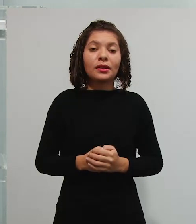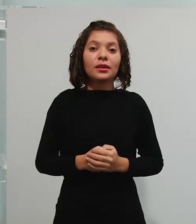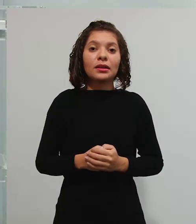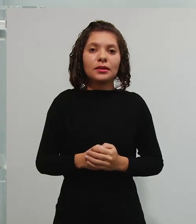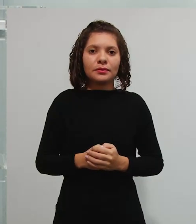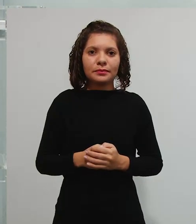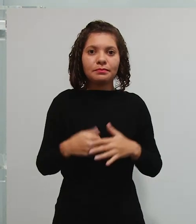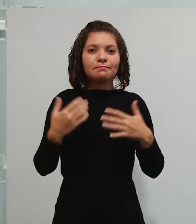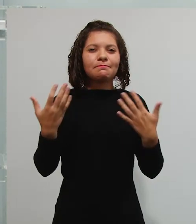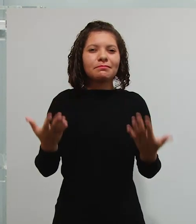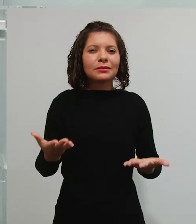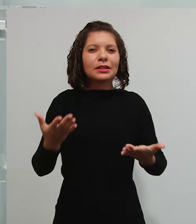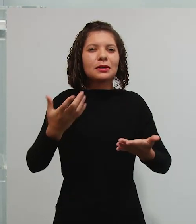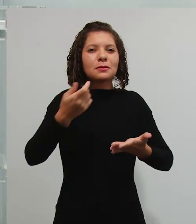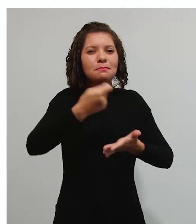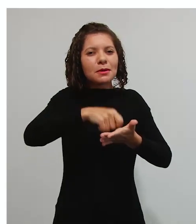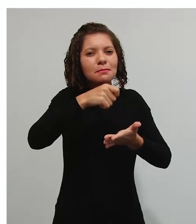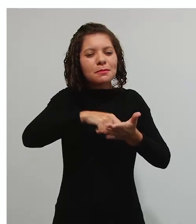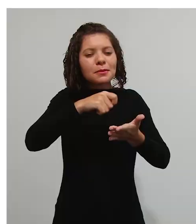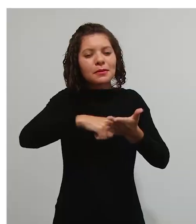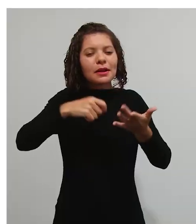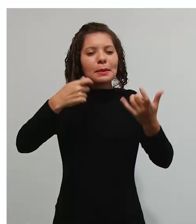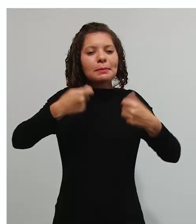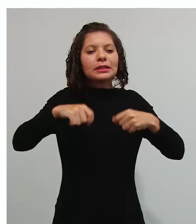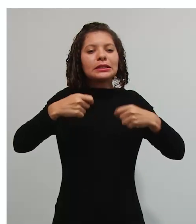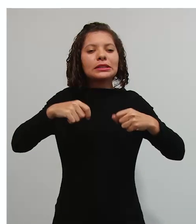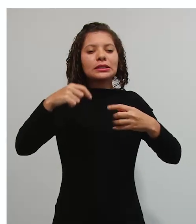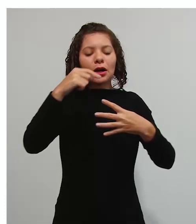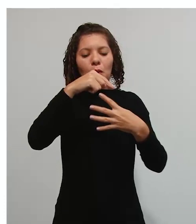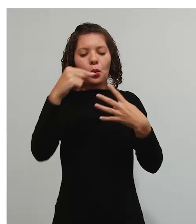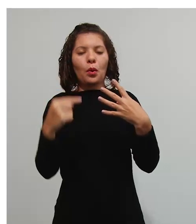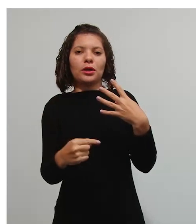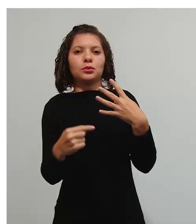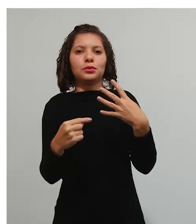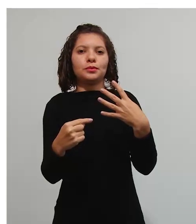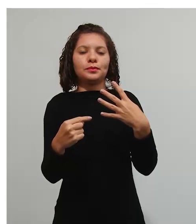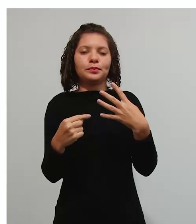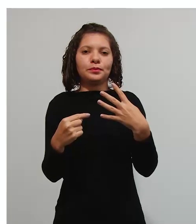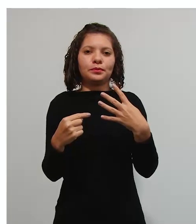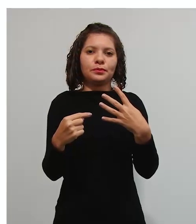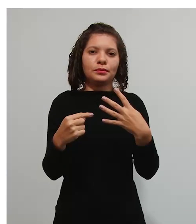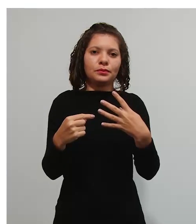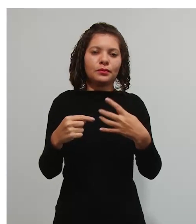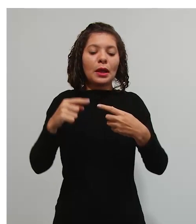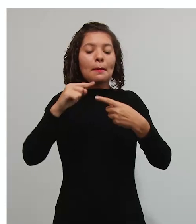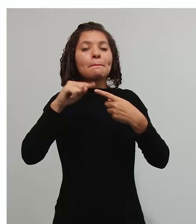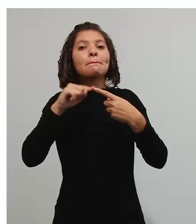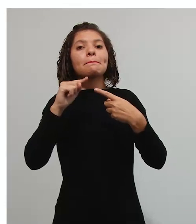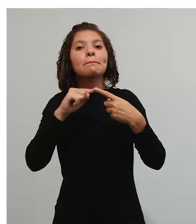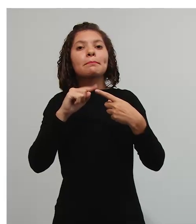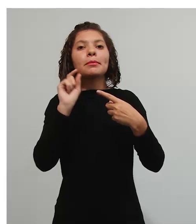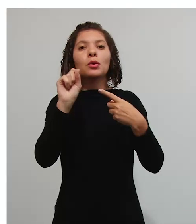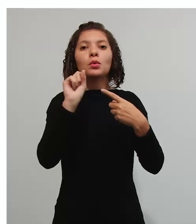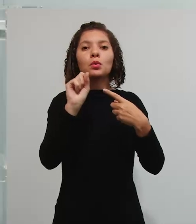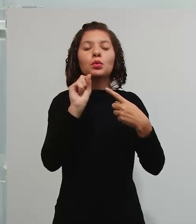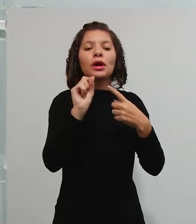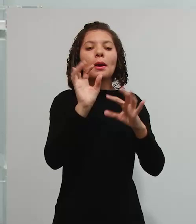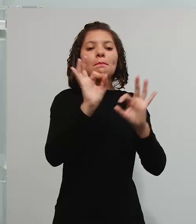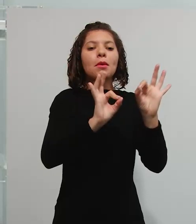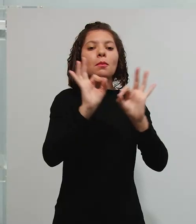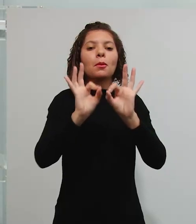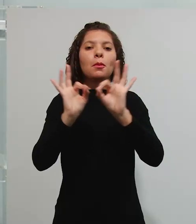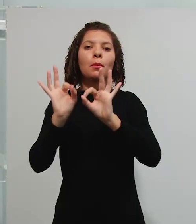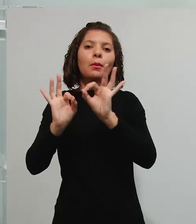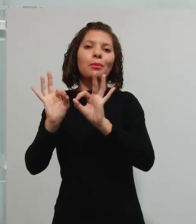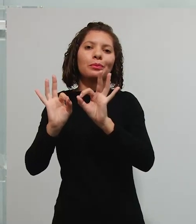o ato de escrever envolve 4 etapas. A primeira delas é o planejamento. Ninguém